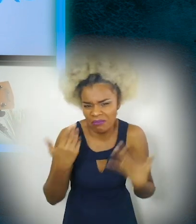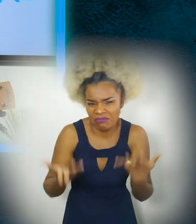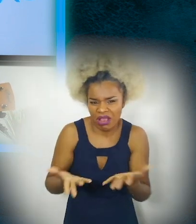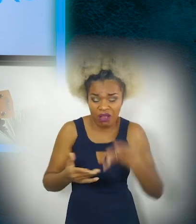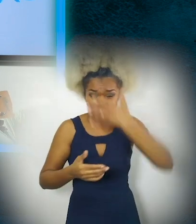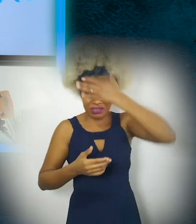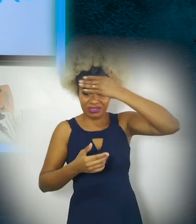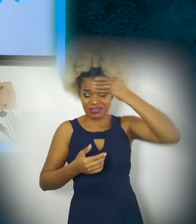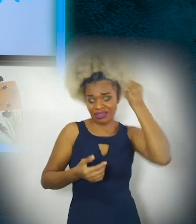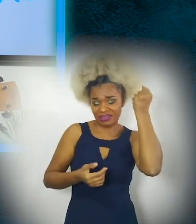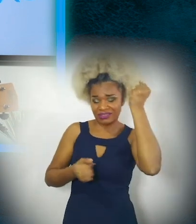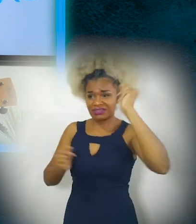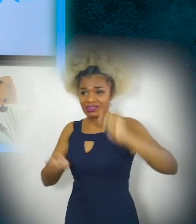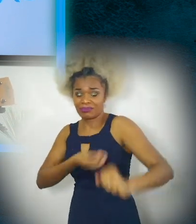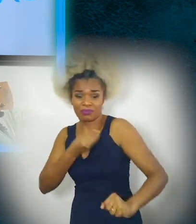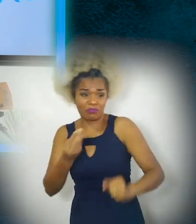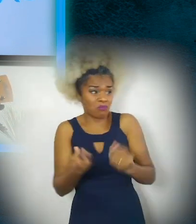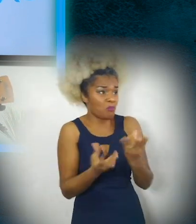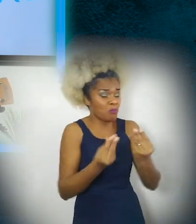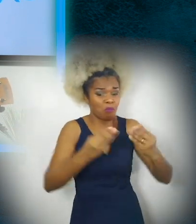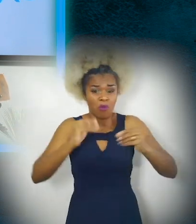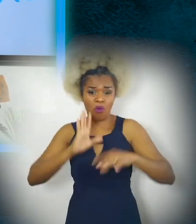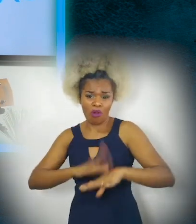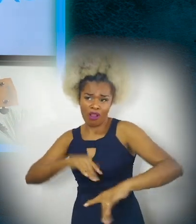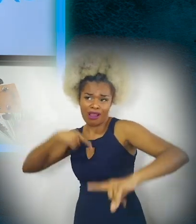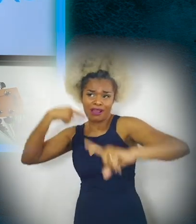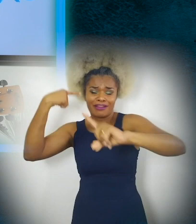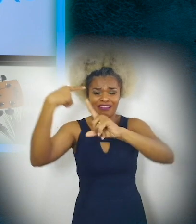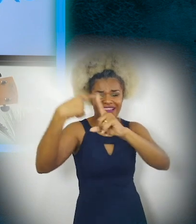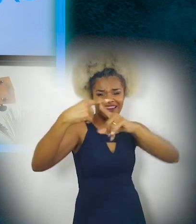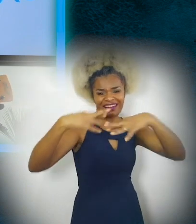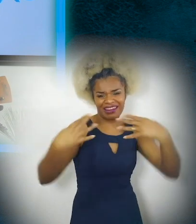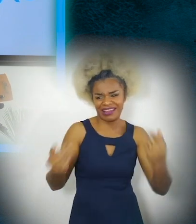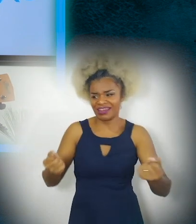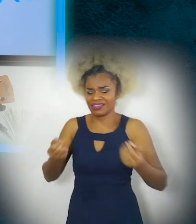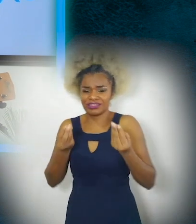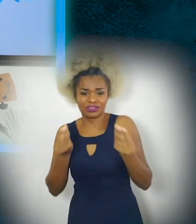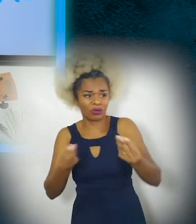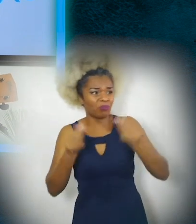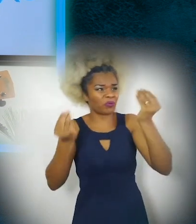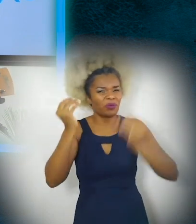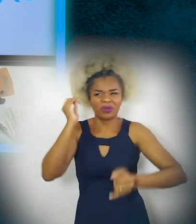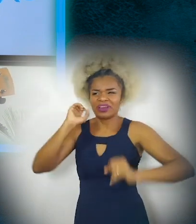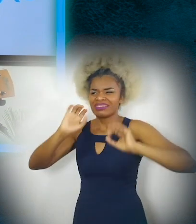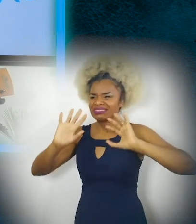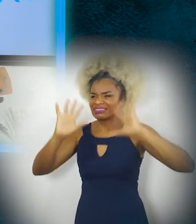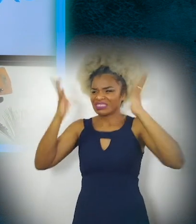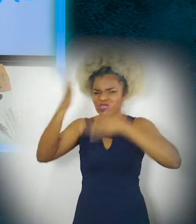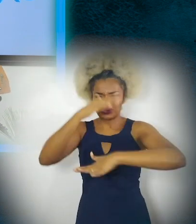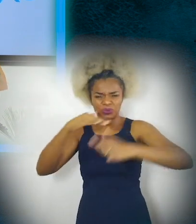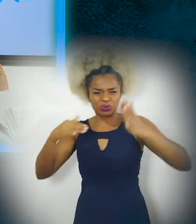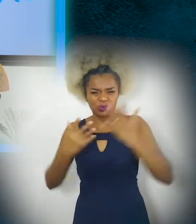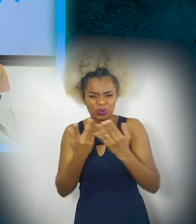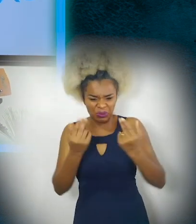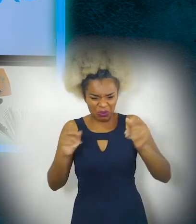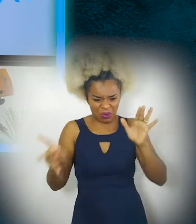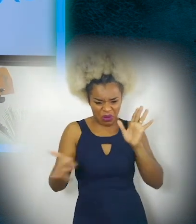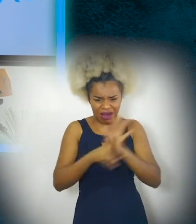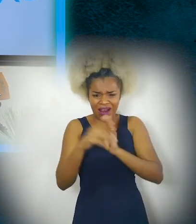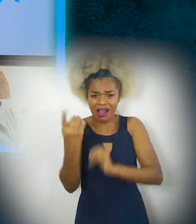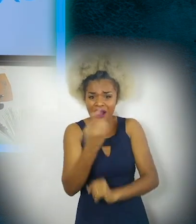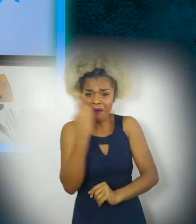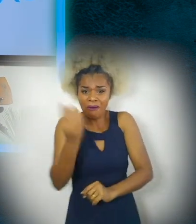normal esquecer que há muito além, como se tudo fosse a vida